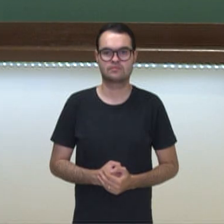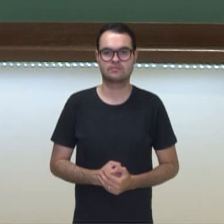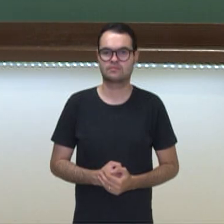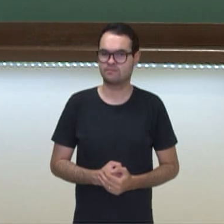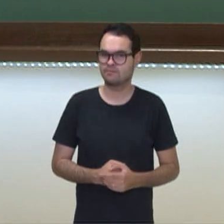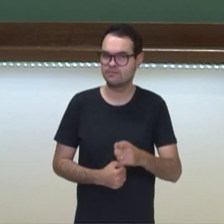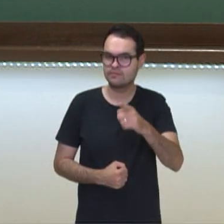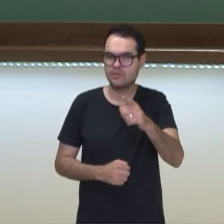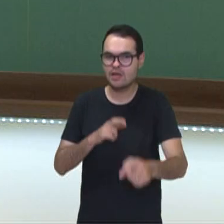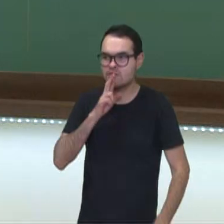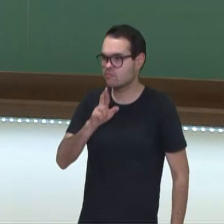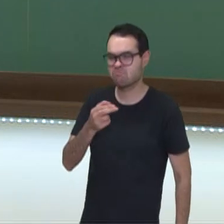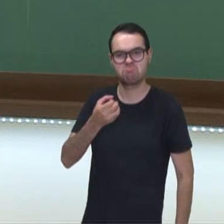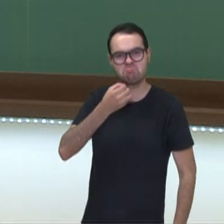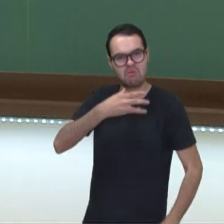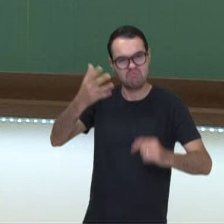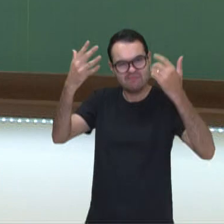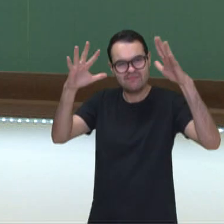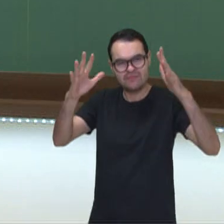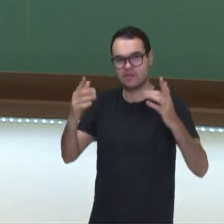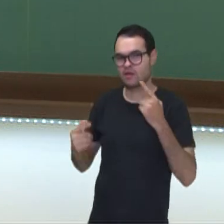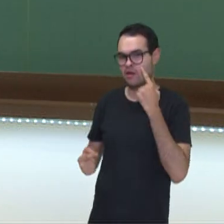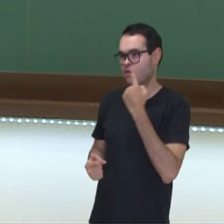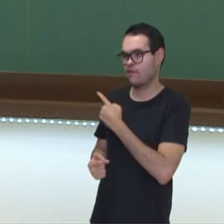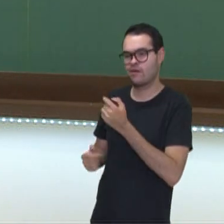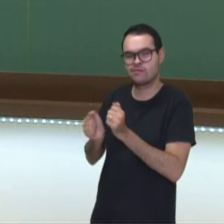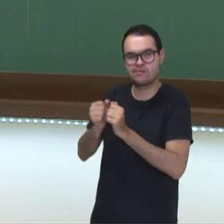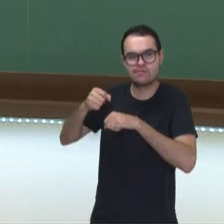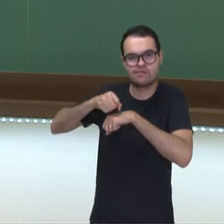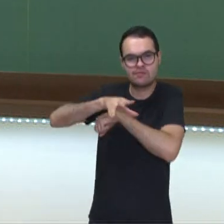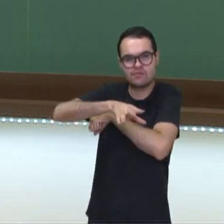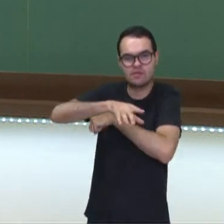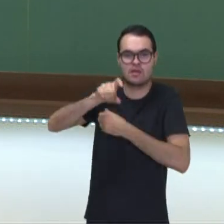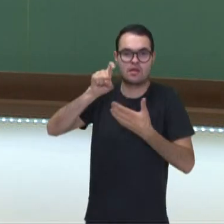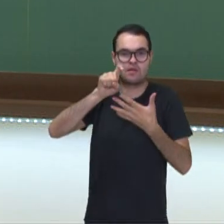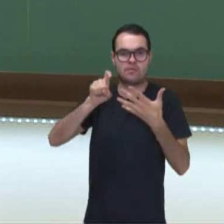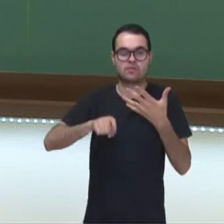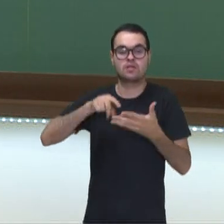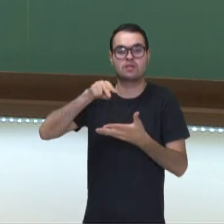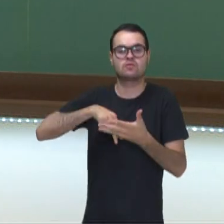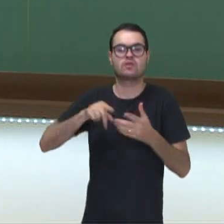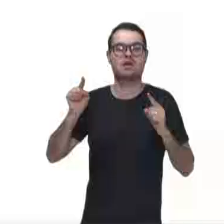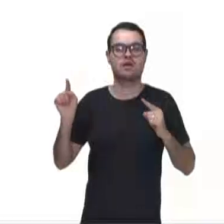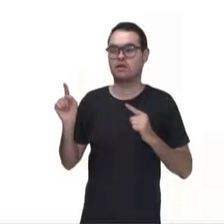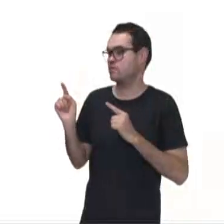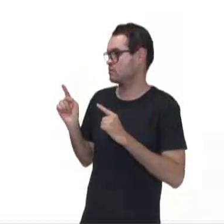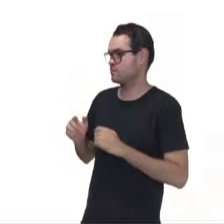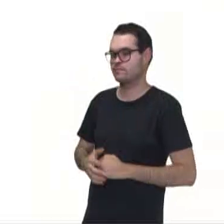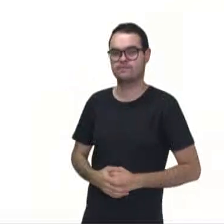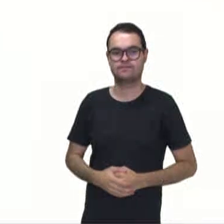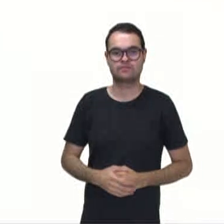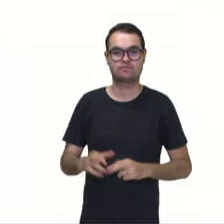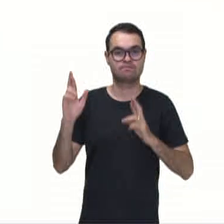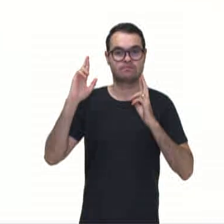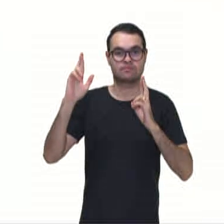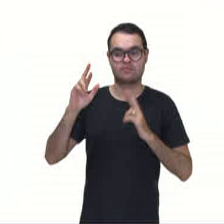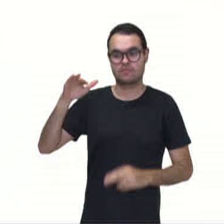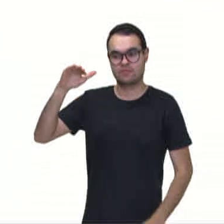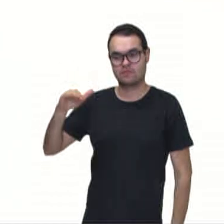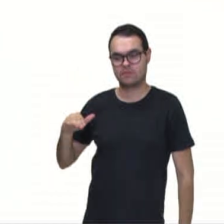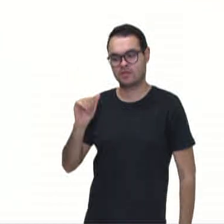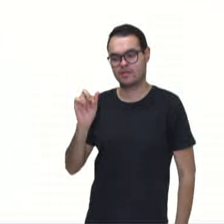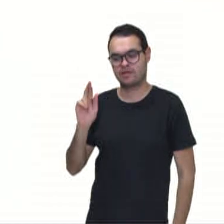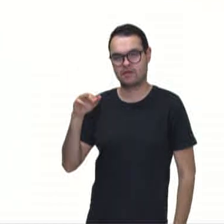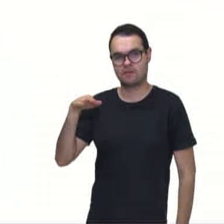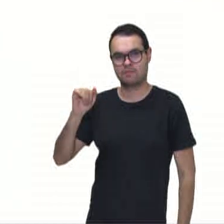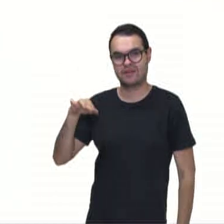Boa resposta, vamos juntos consultar o nosso gabarito. Uma das hipóteses de leitura é essa. Espera-se que Armandinho responda com a